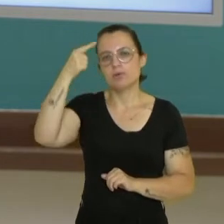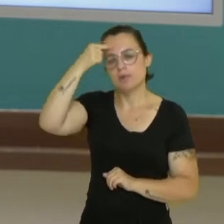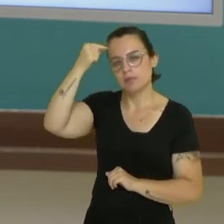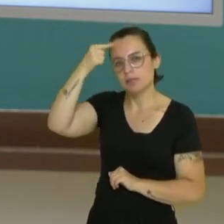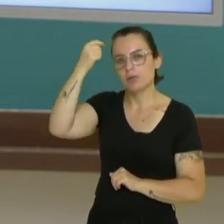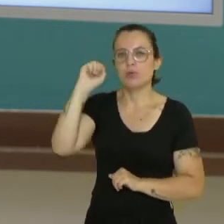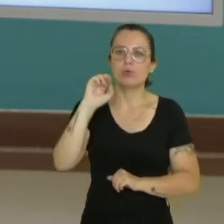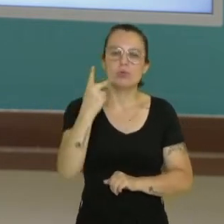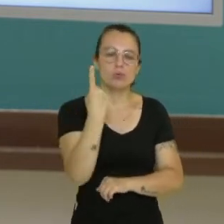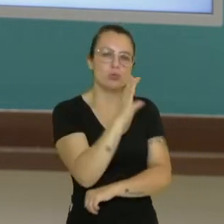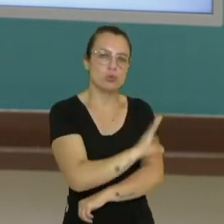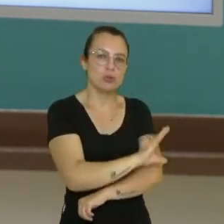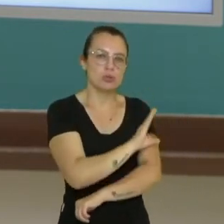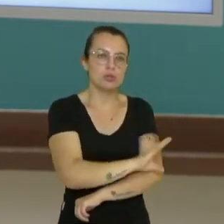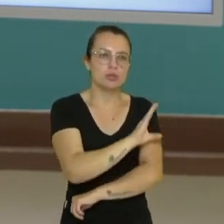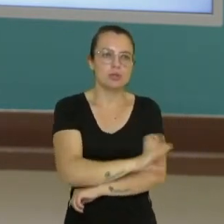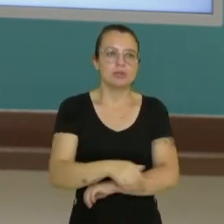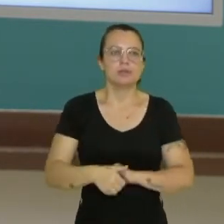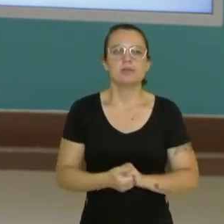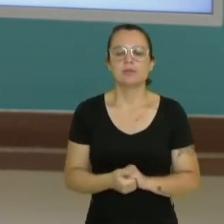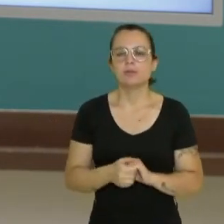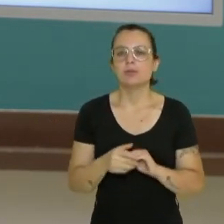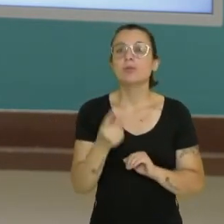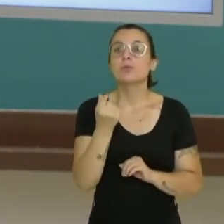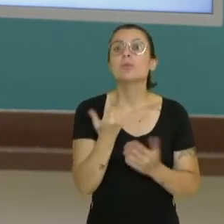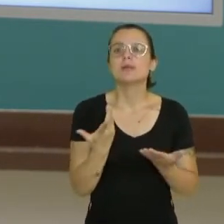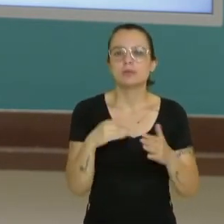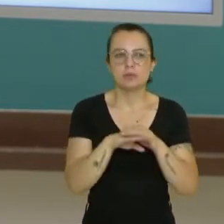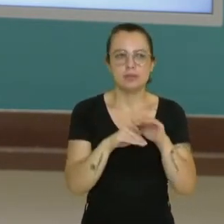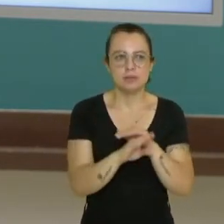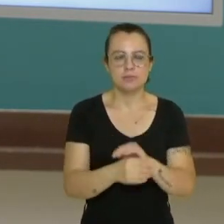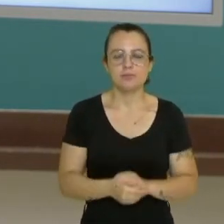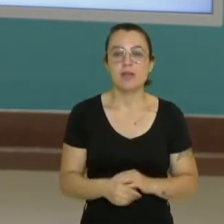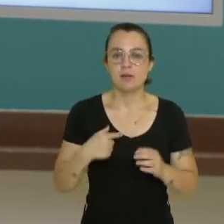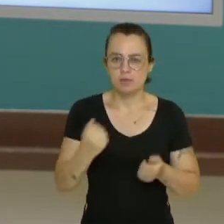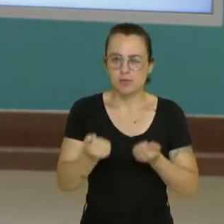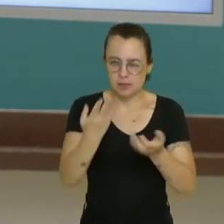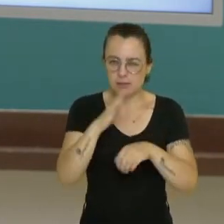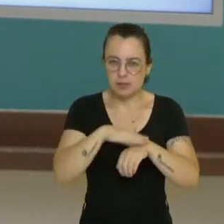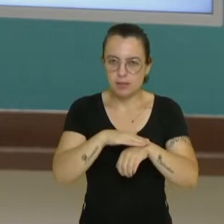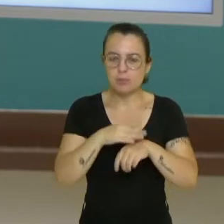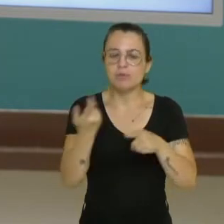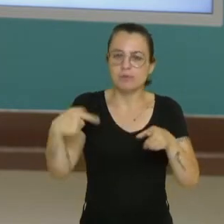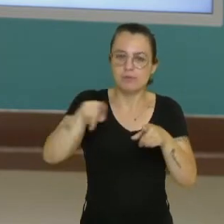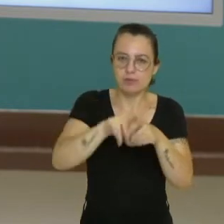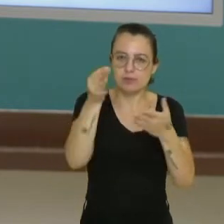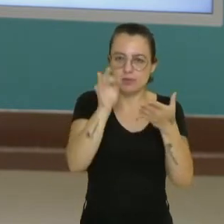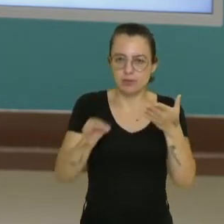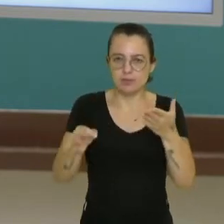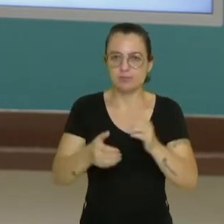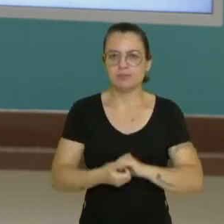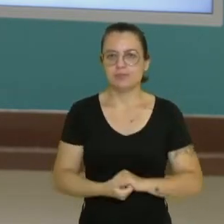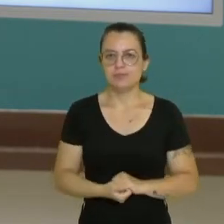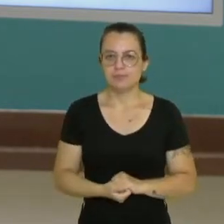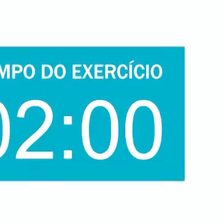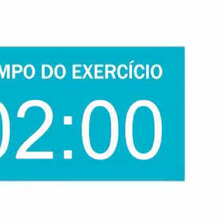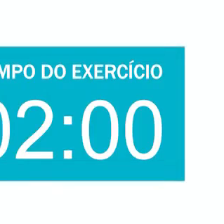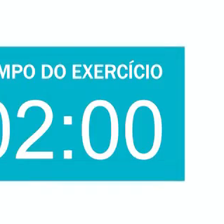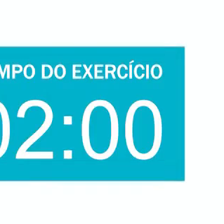ou um curso que ela queira fazer, quanto que ela deve economizar. Vou dar um instantinho para vocês resolverem e já voltamos a conferir.